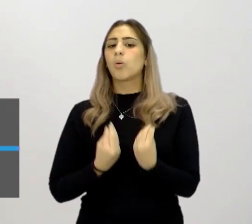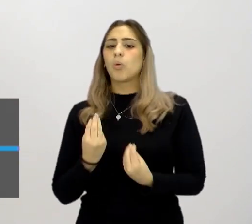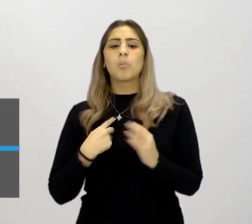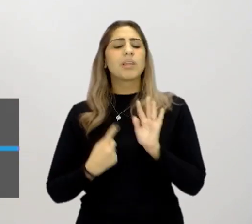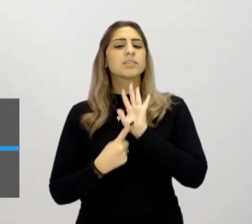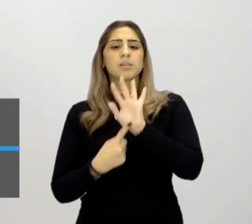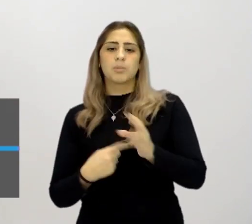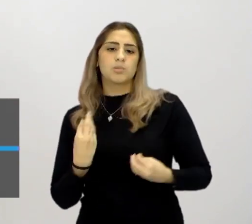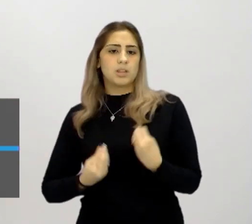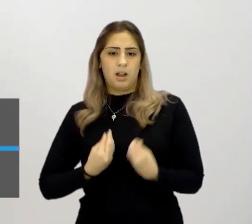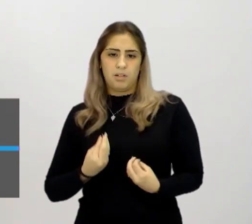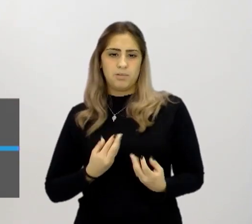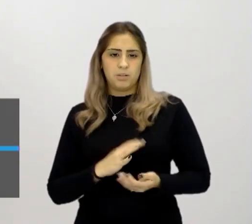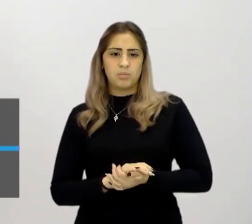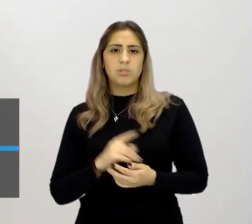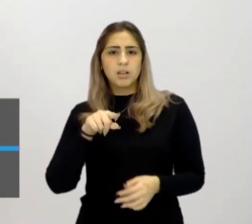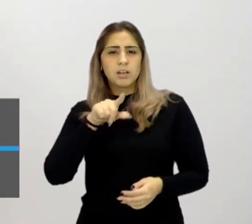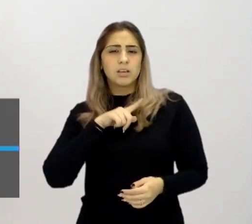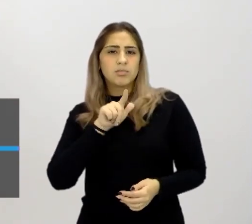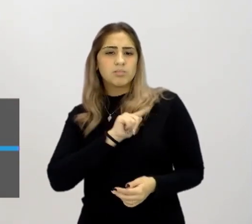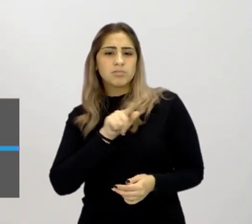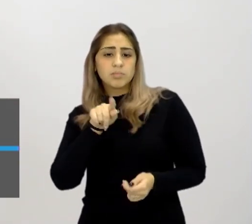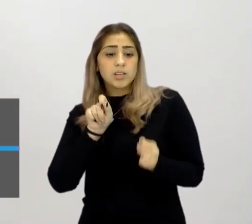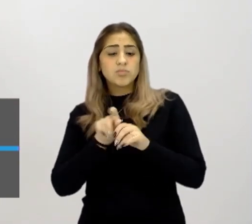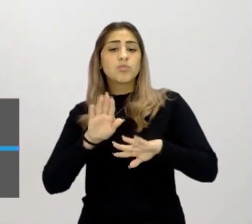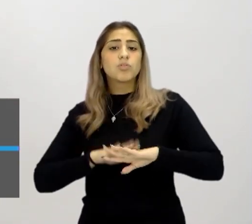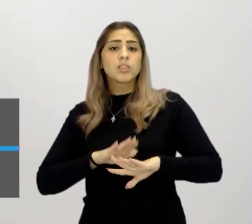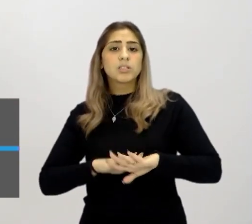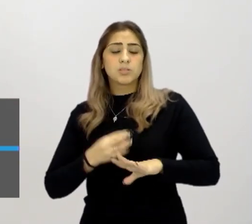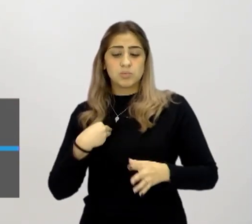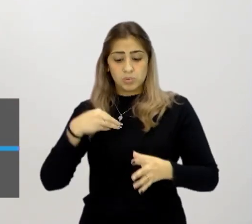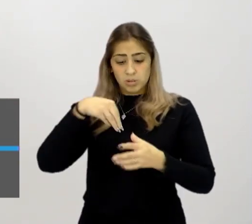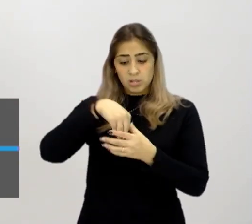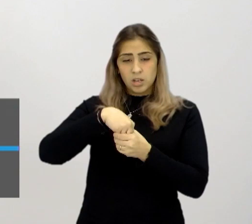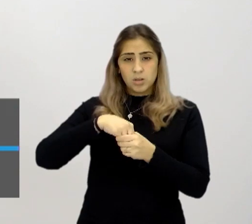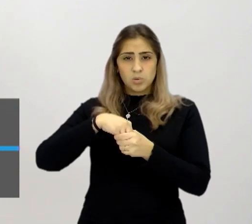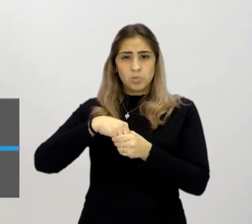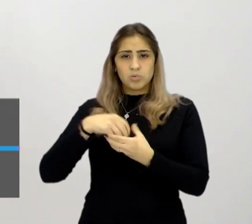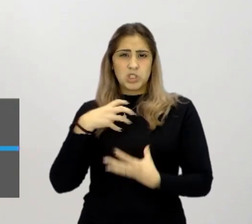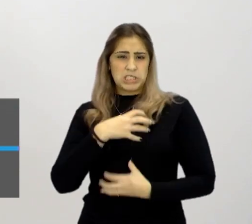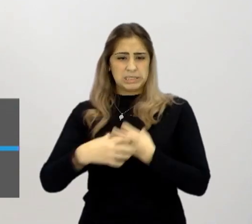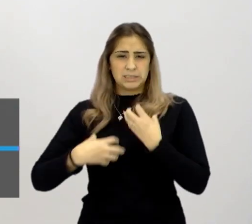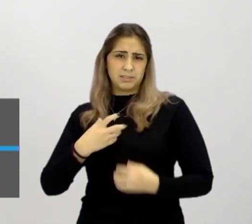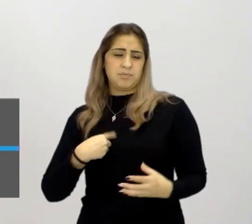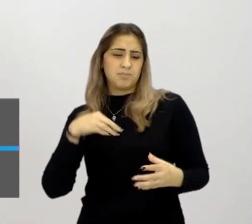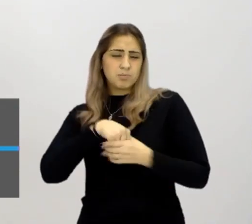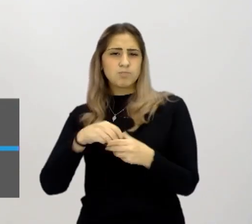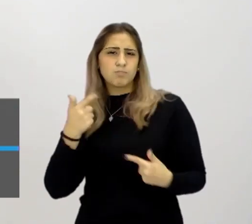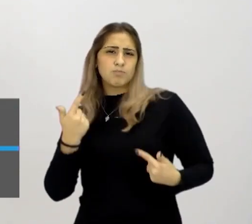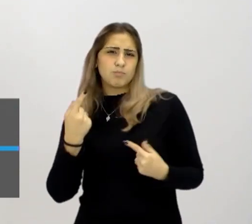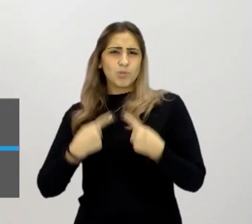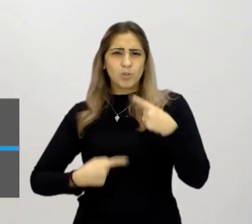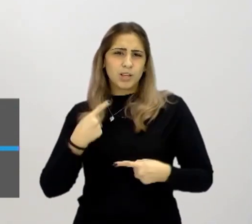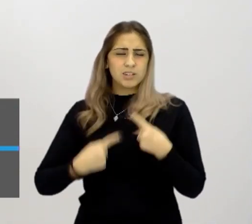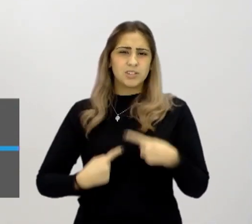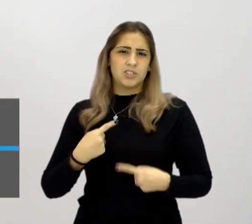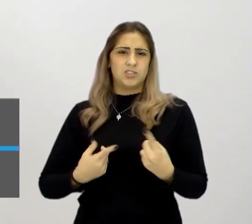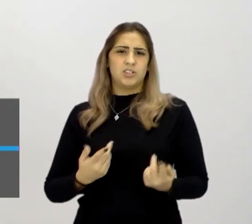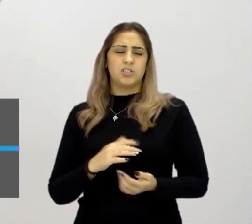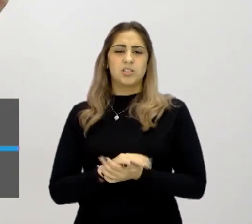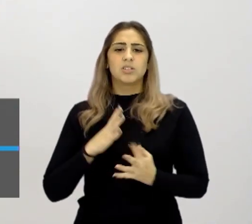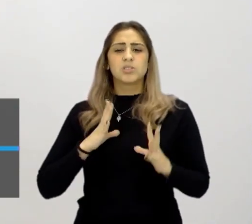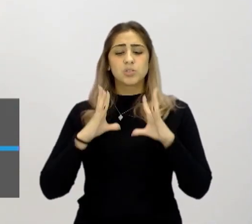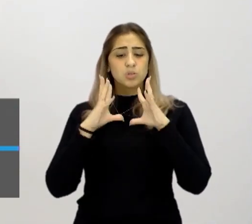eles demonstravam? Eles agiam dentro de conflitos sociopolíticos, geopolíticos